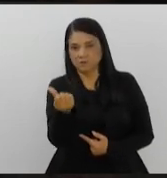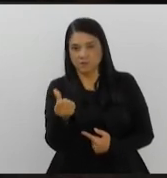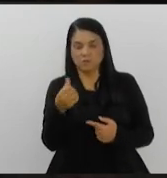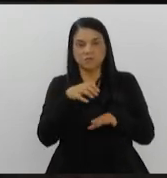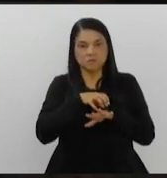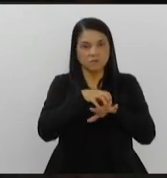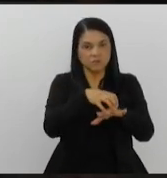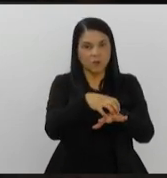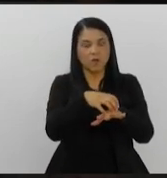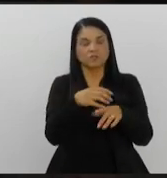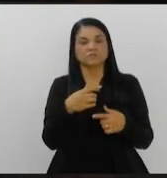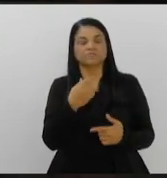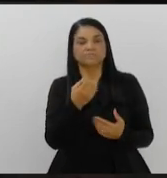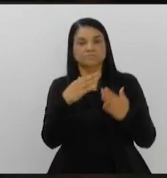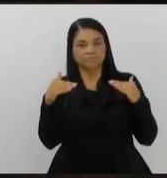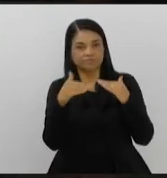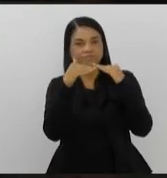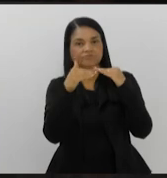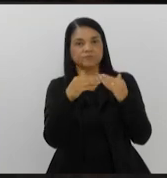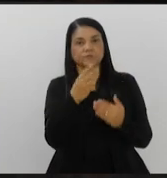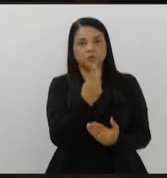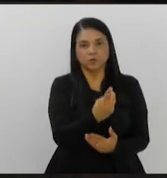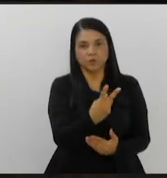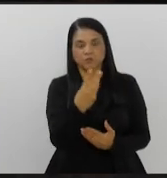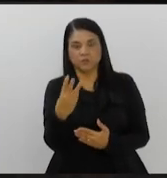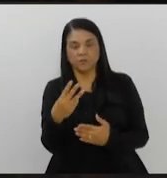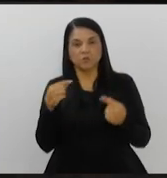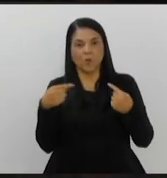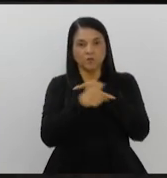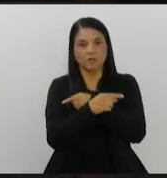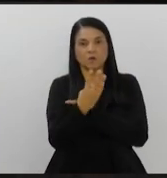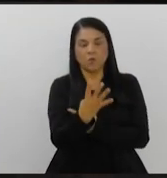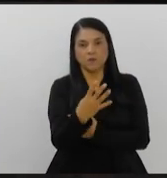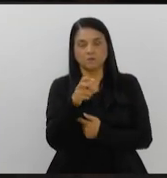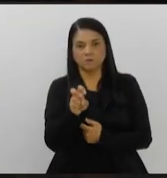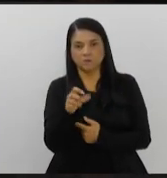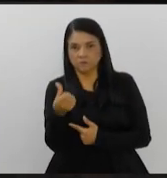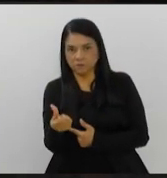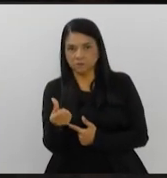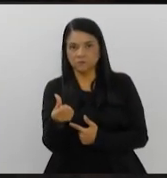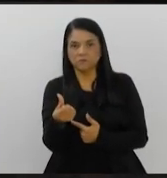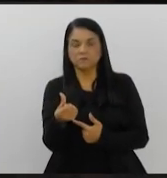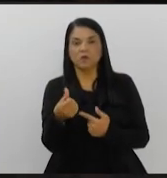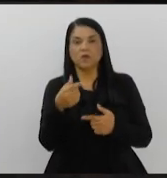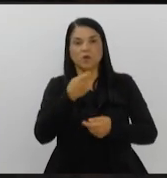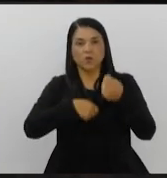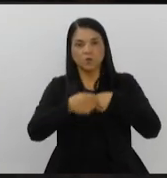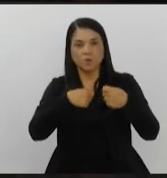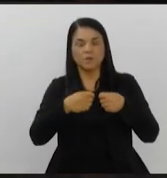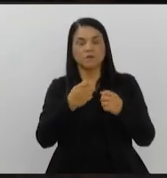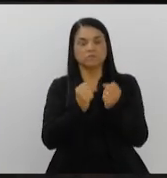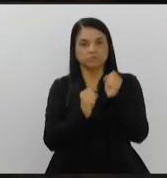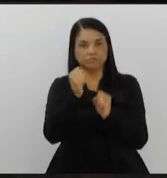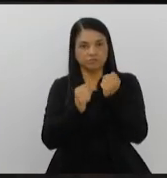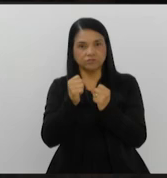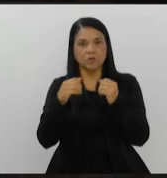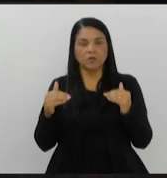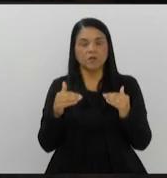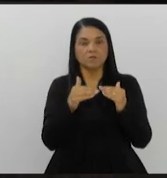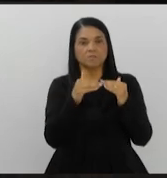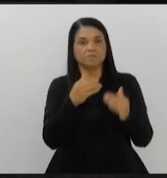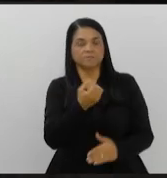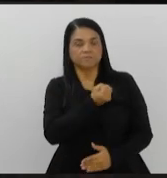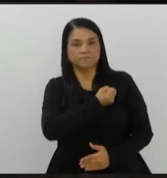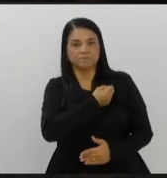favoráveis às emendas 2, 3, contrárias às emendas 1, 4, 5 e 6, de economia dos comércios, favoráveis às emendas 2,